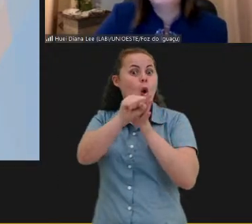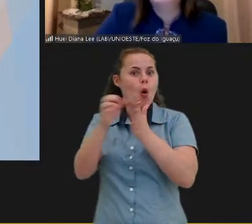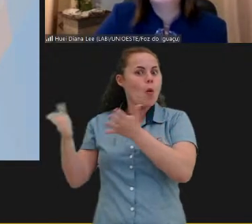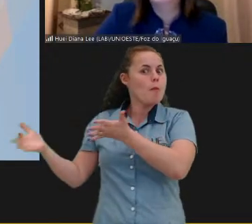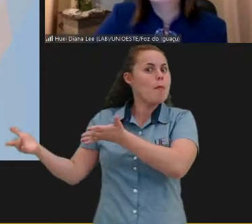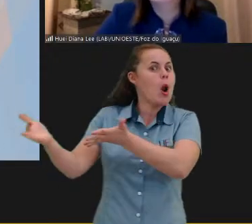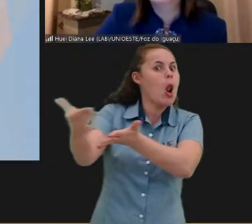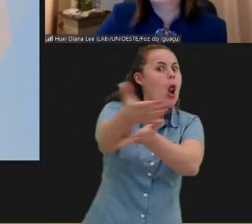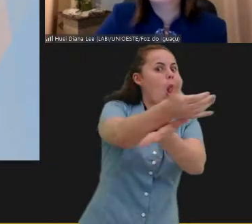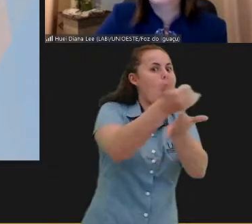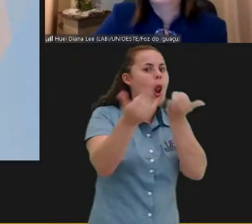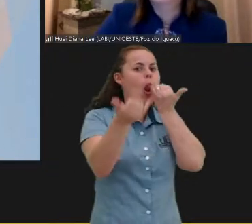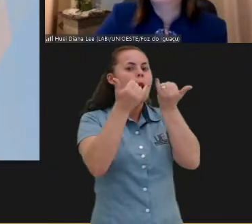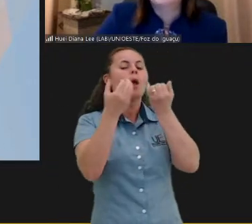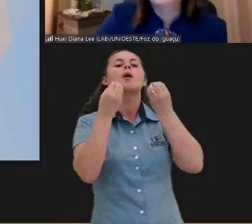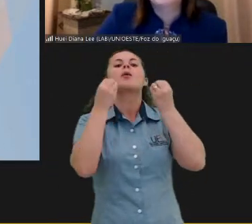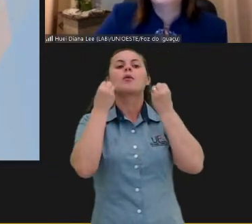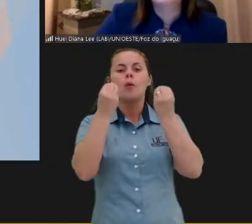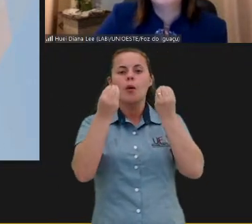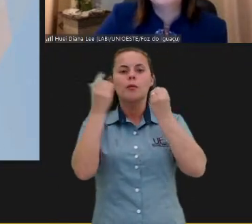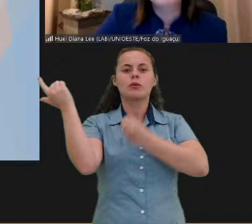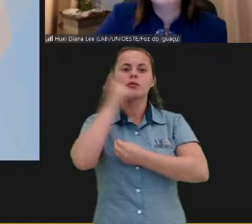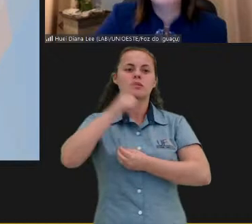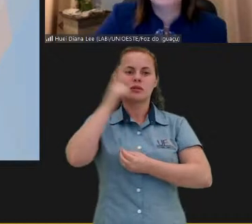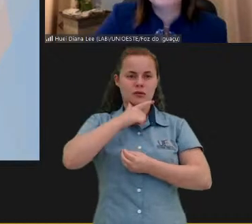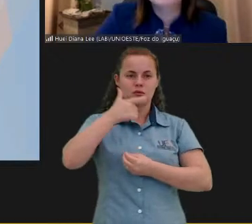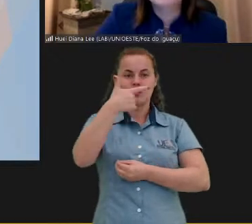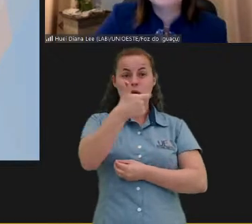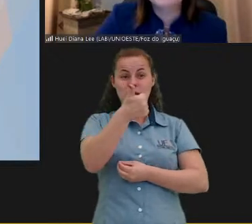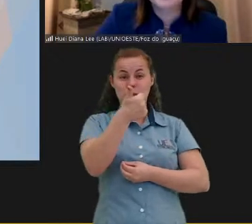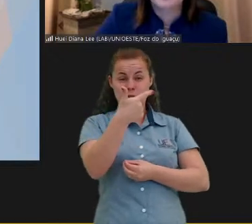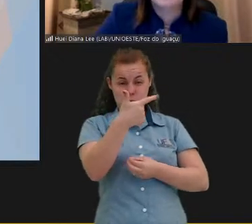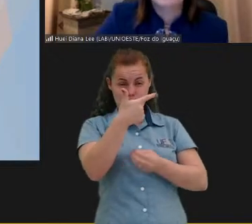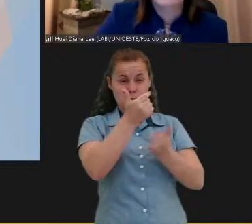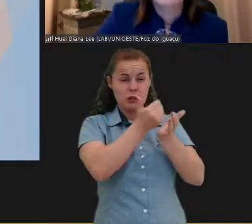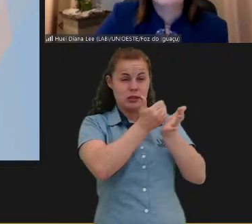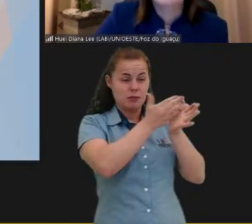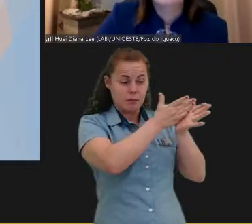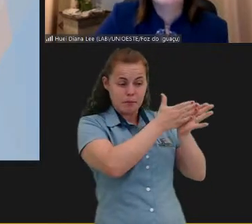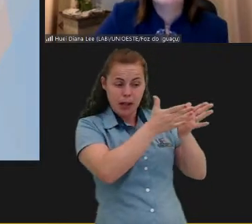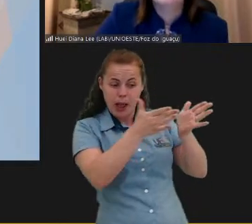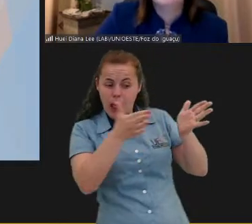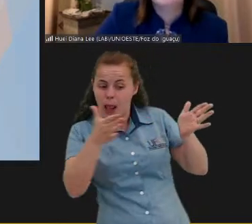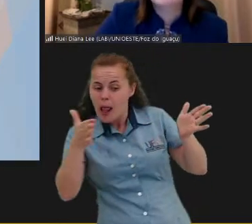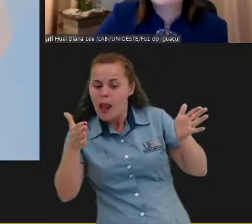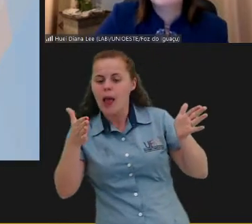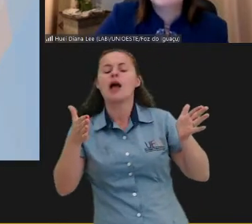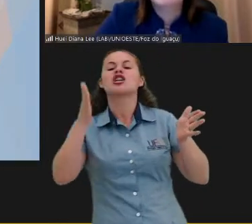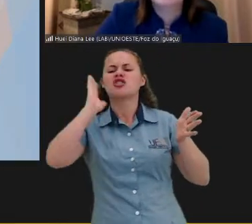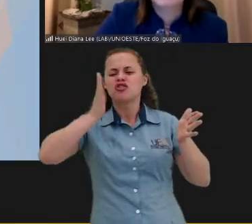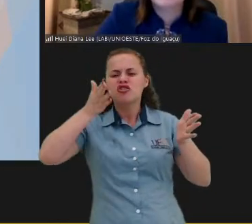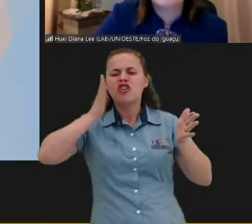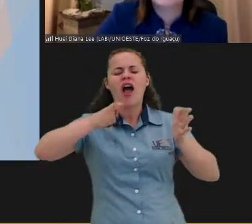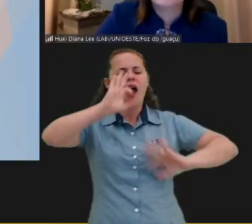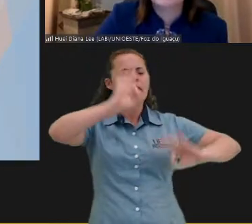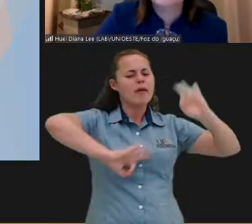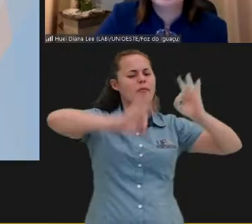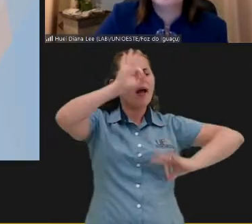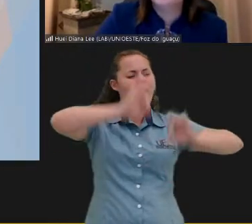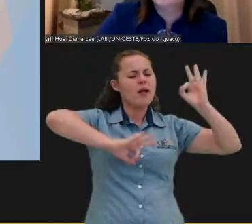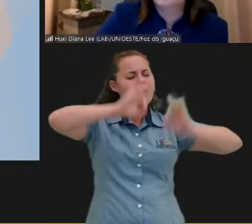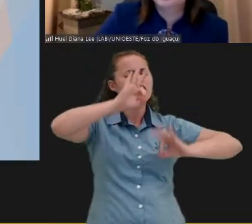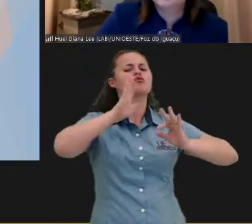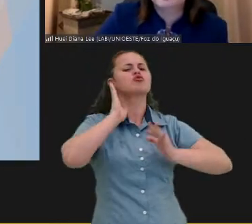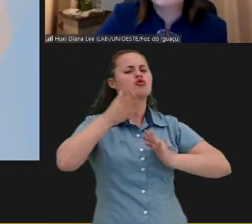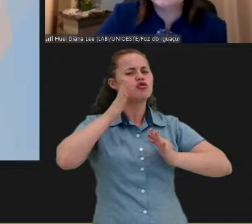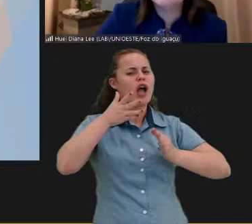como a Google conseguiu isso? Desde 2012, ela já estava se preparando para isso. Ela tinha